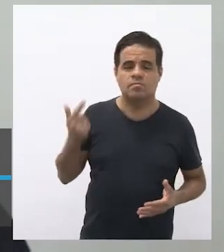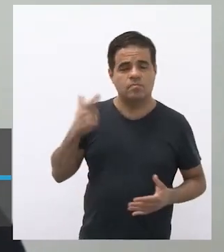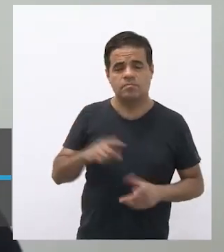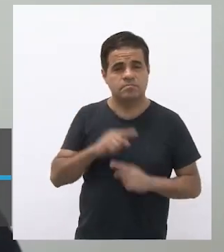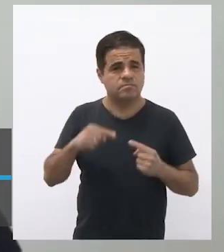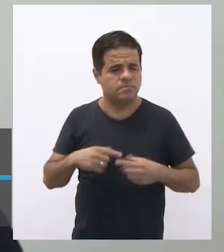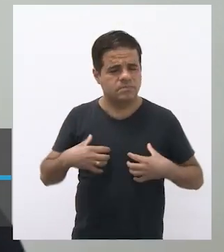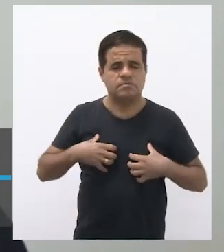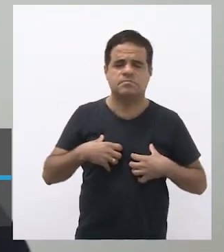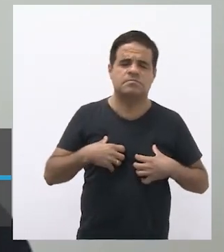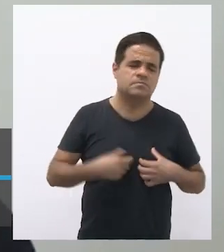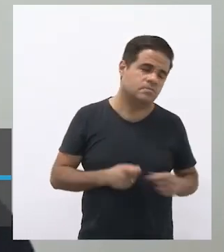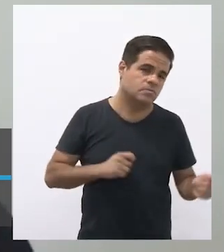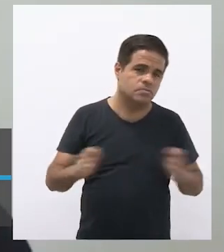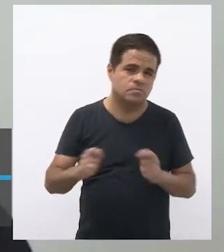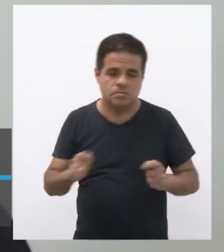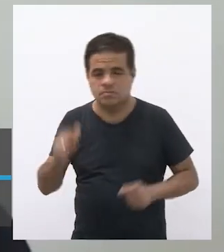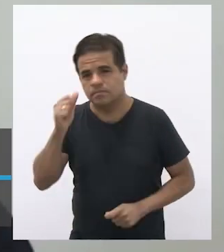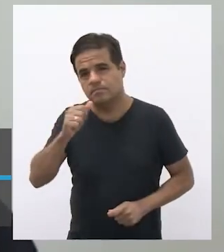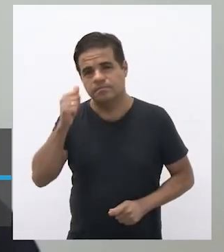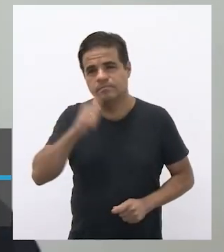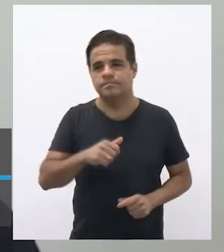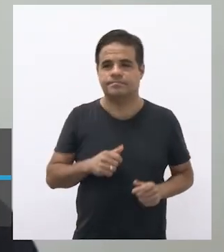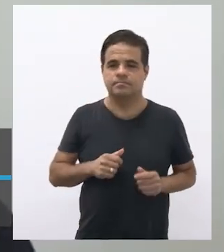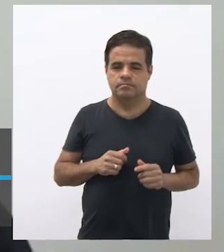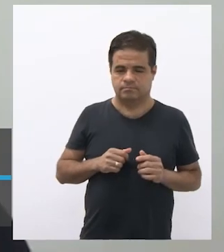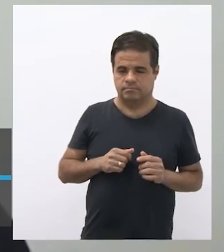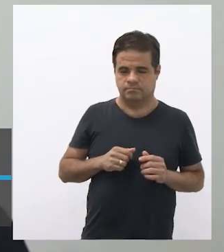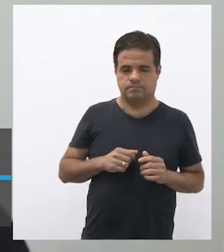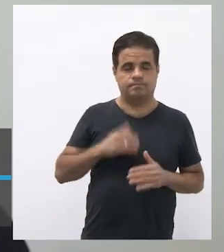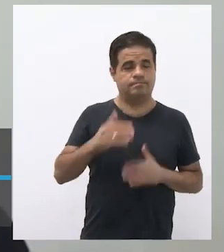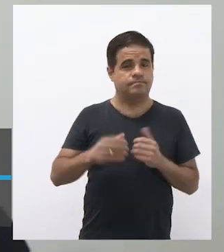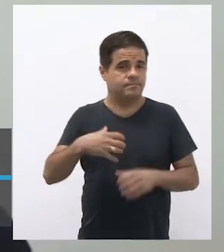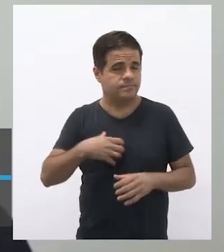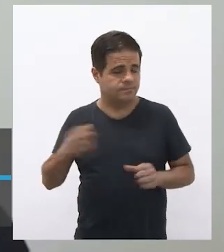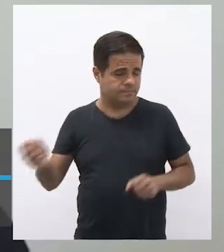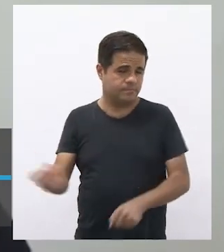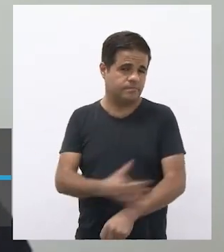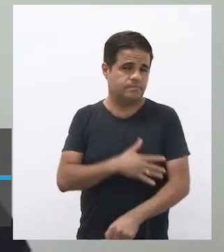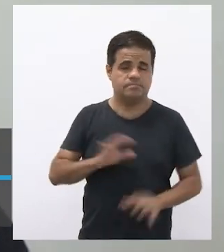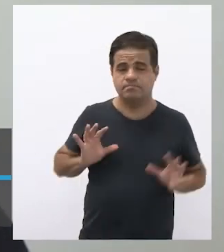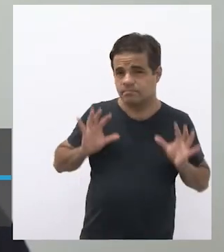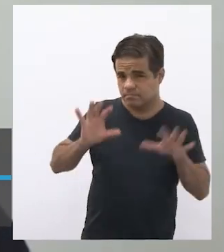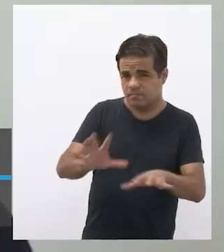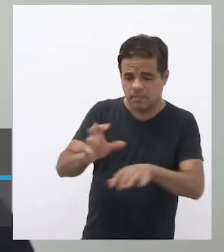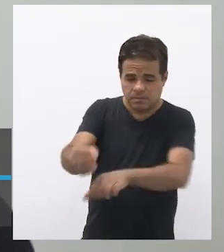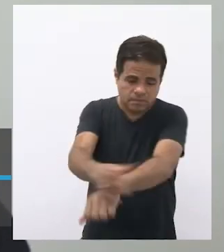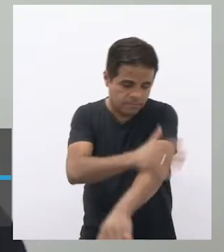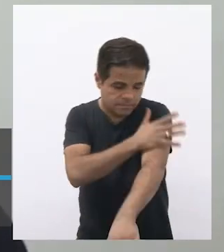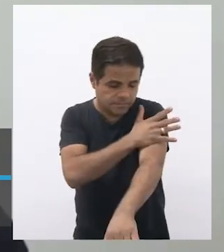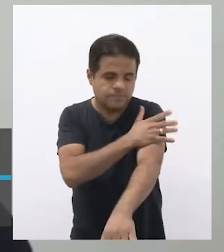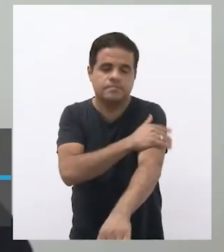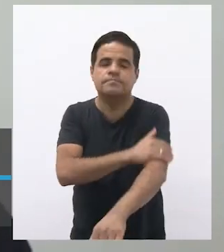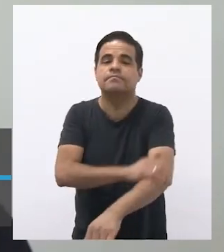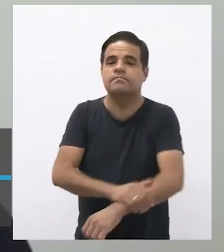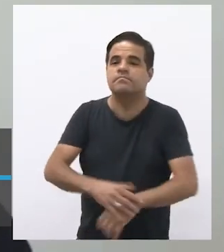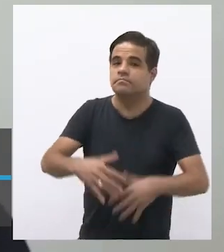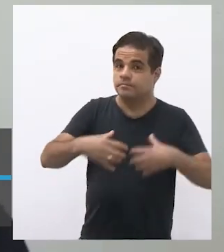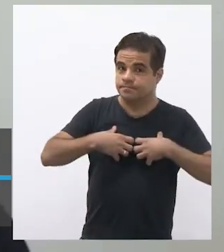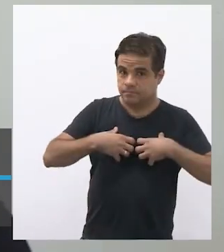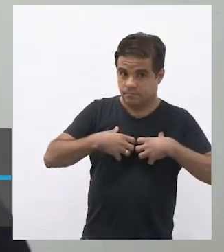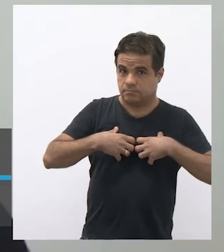distanciamento social, as mulheres acabam sujeitas aí a uma maior vigilância, né, quando se encontram em situação de violência doméstica, uma